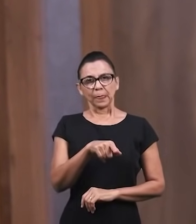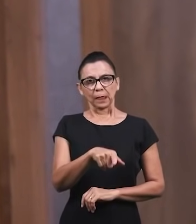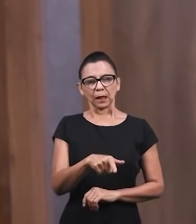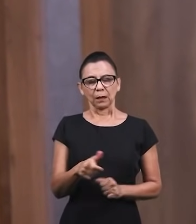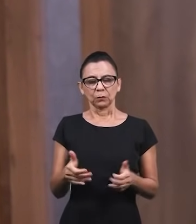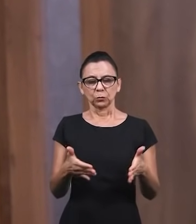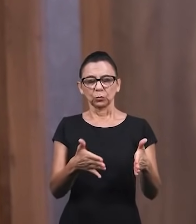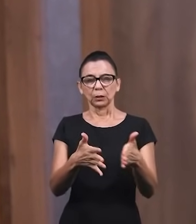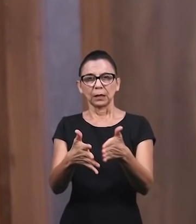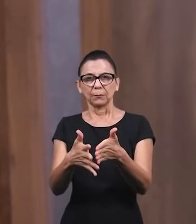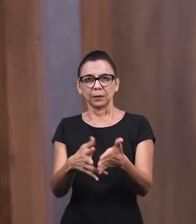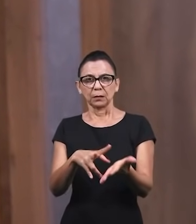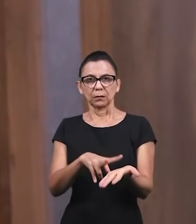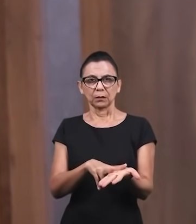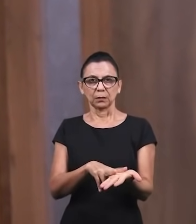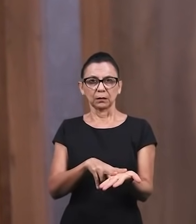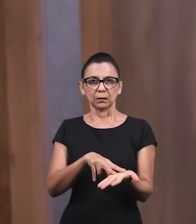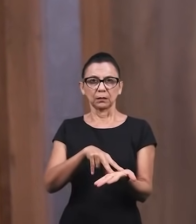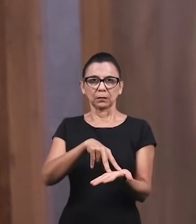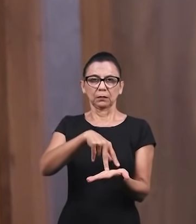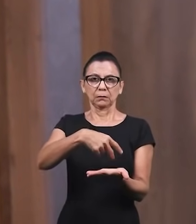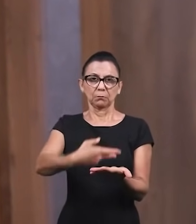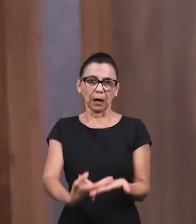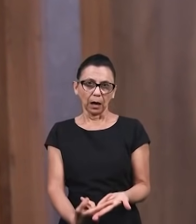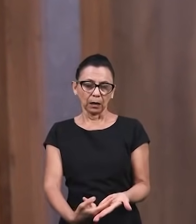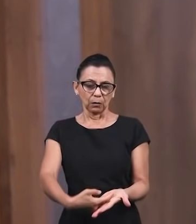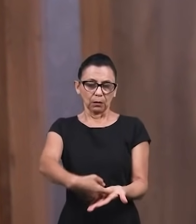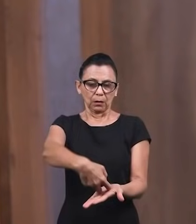levantando-se dali e guiado pela mão agora,